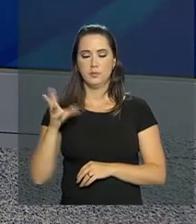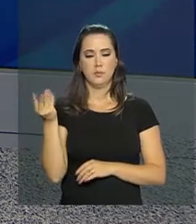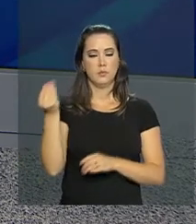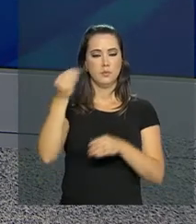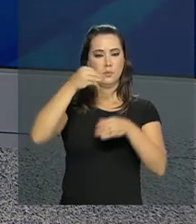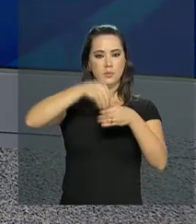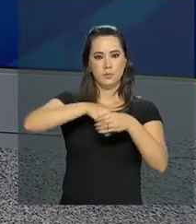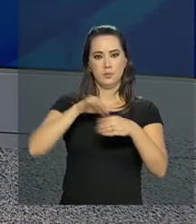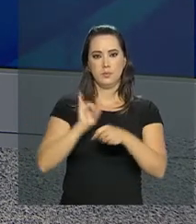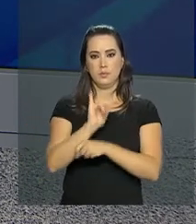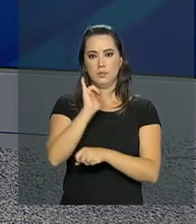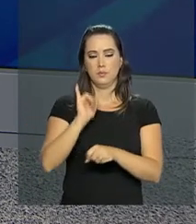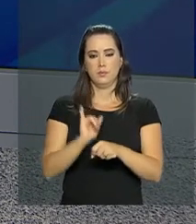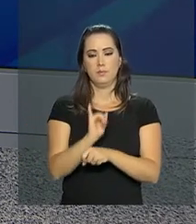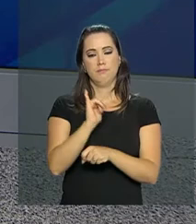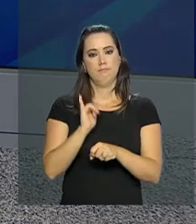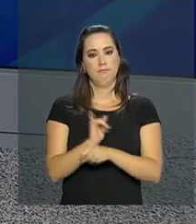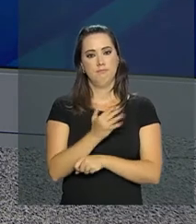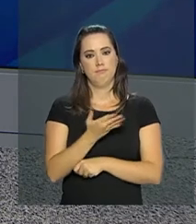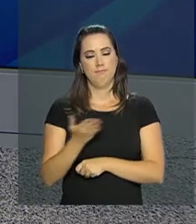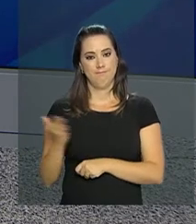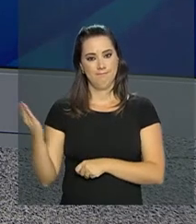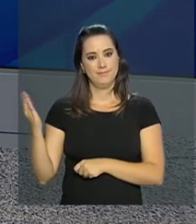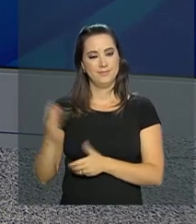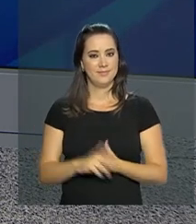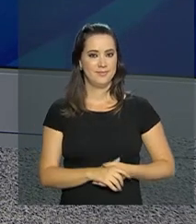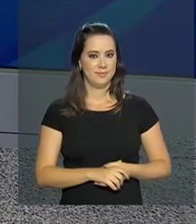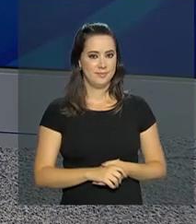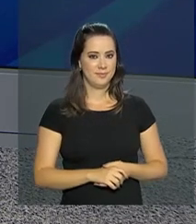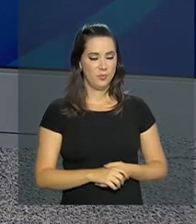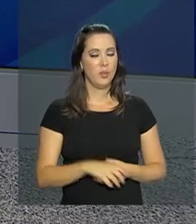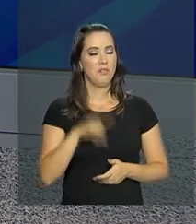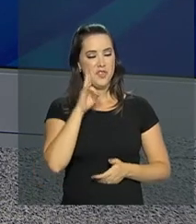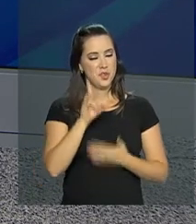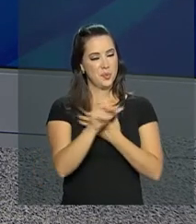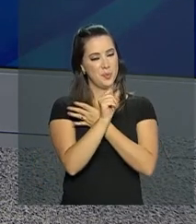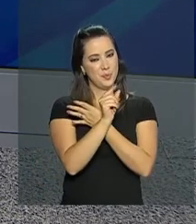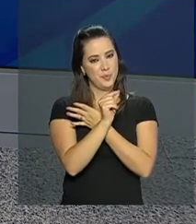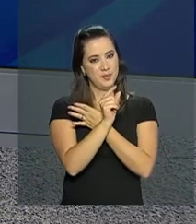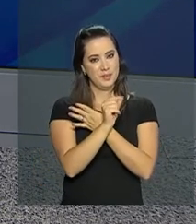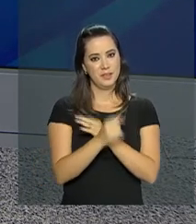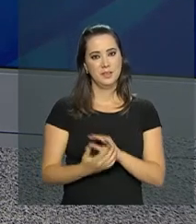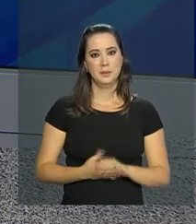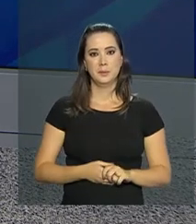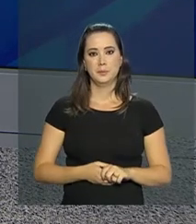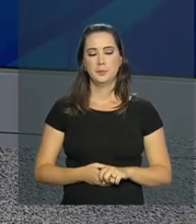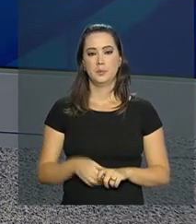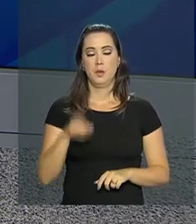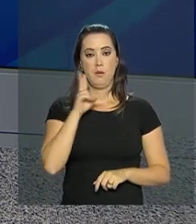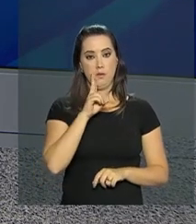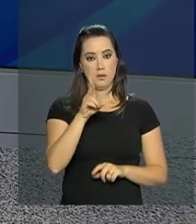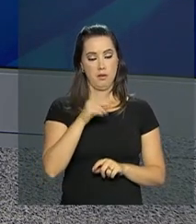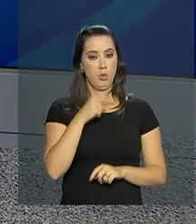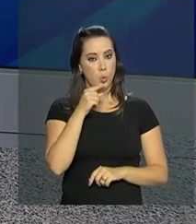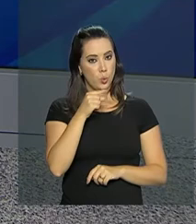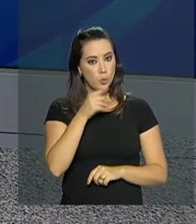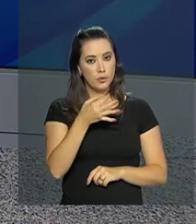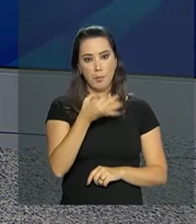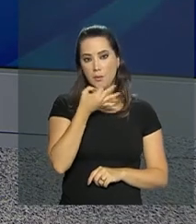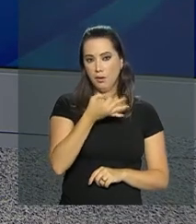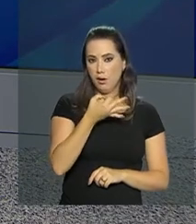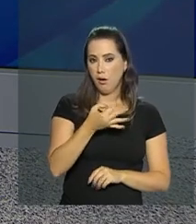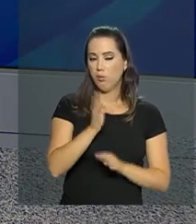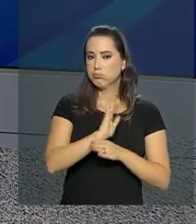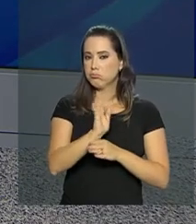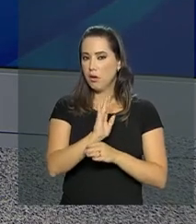da NBR. Todas as reportagens estão em nosso canal no YouTube. Acesse também o nosso perfil no Twitter. Você pode mandar suas sugestões de